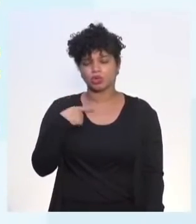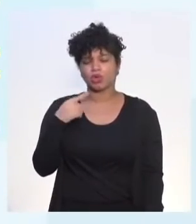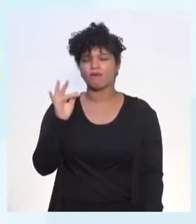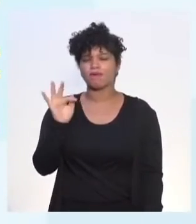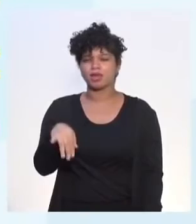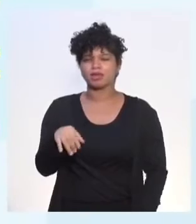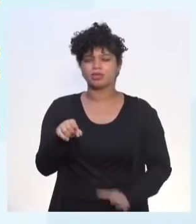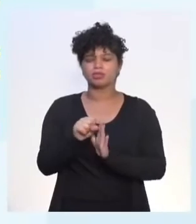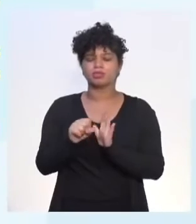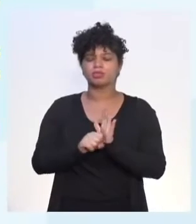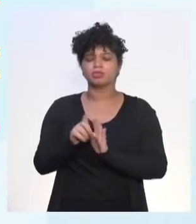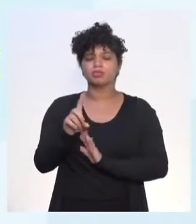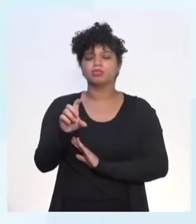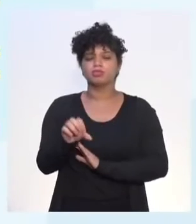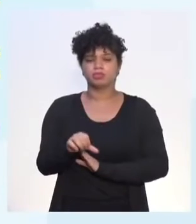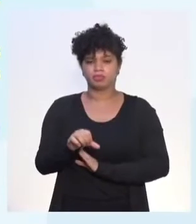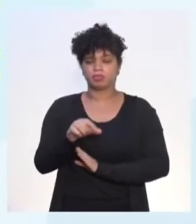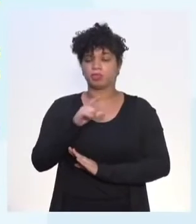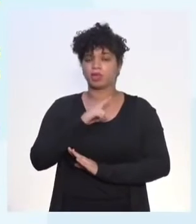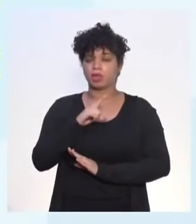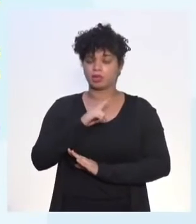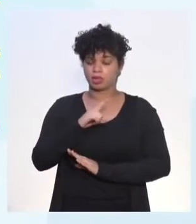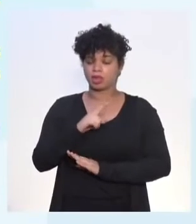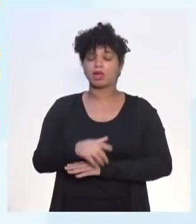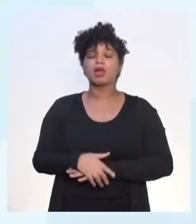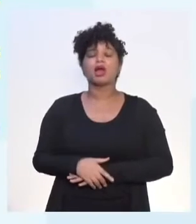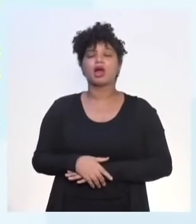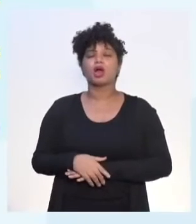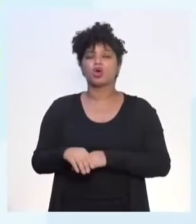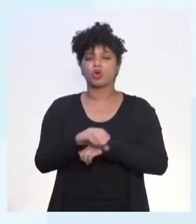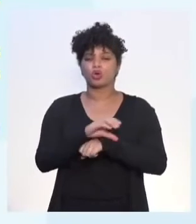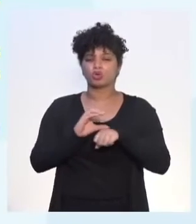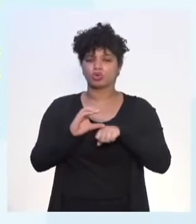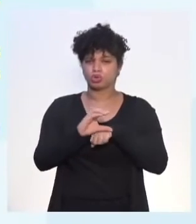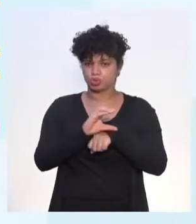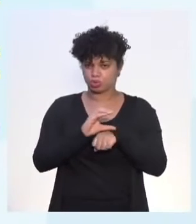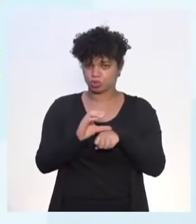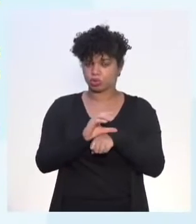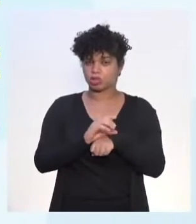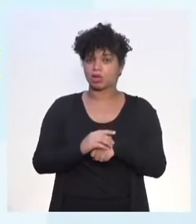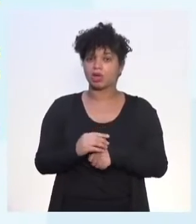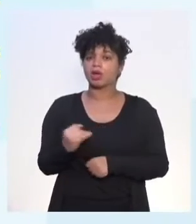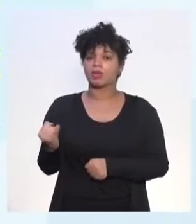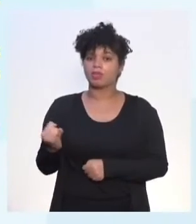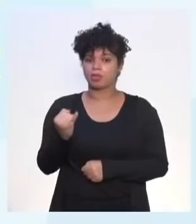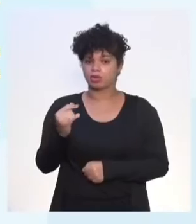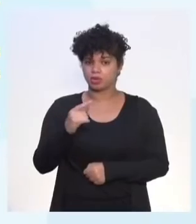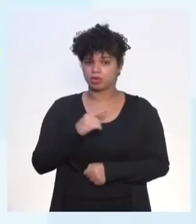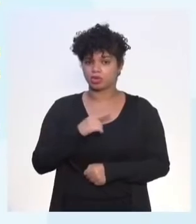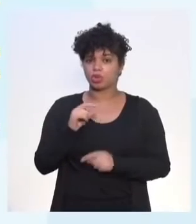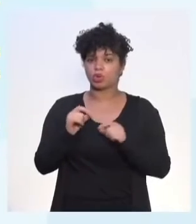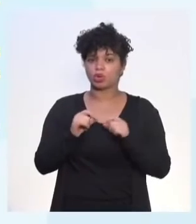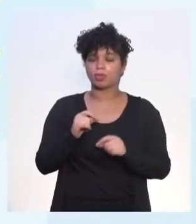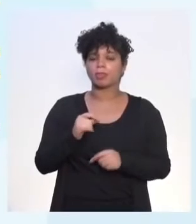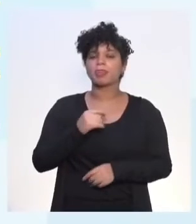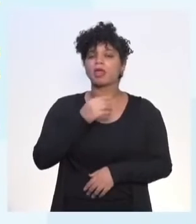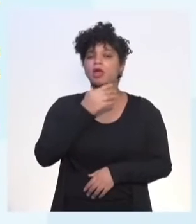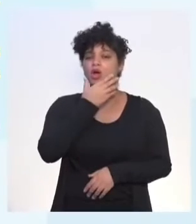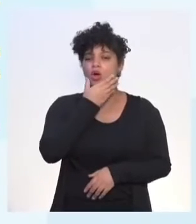a Constituição trouxe o sufrágio universal, nesse momento histórico masculino,